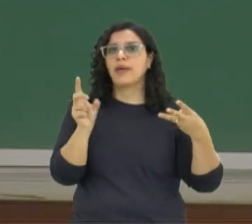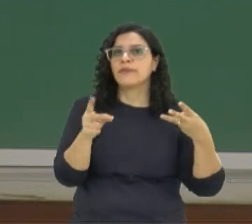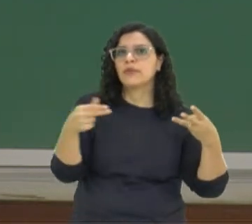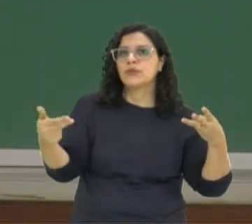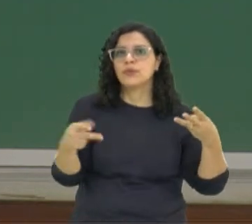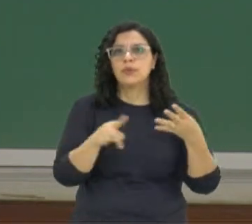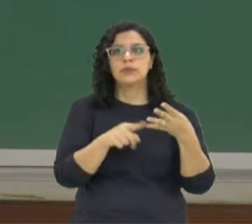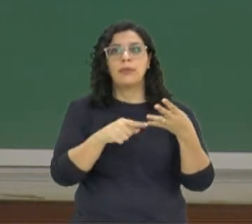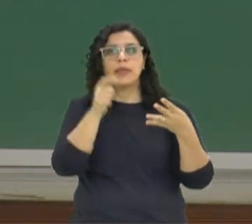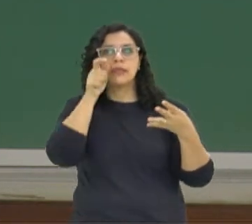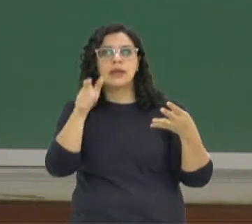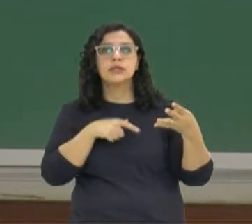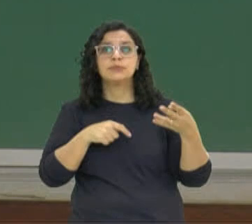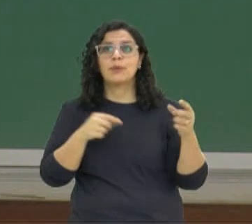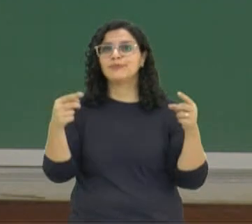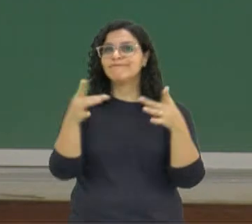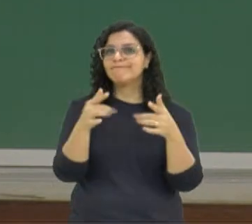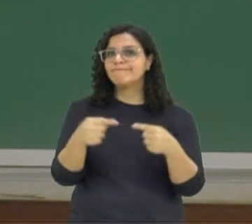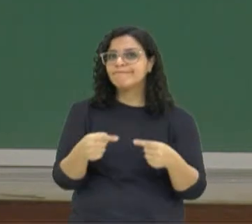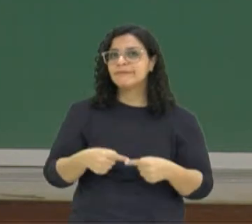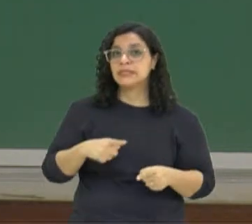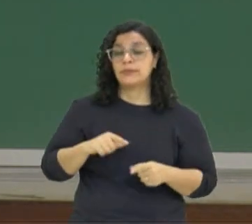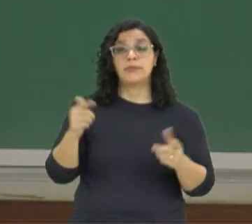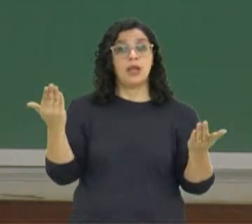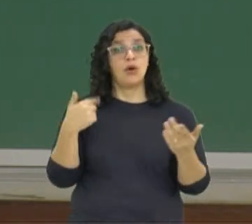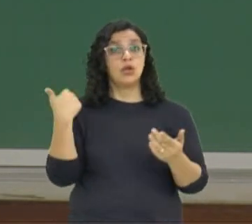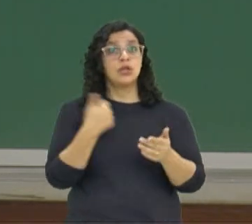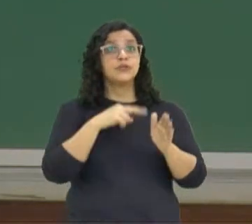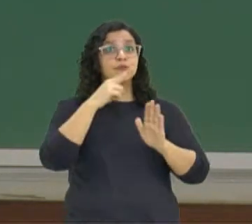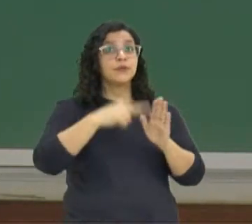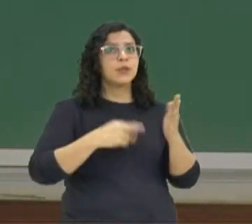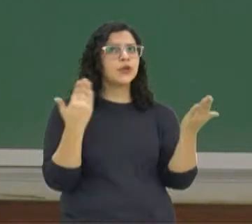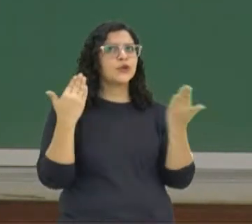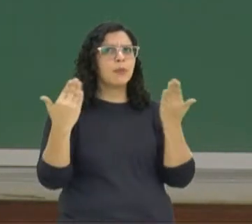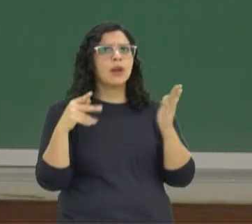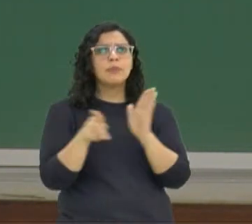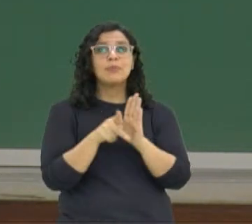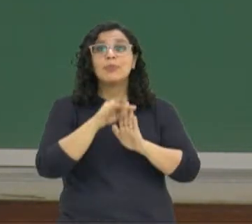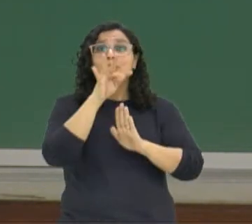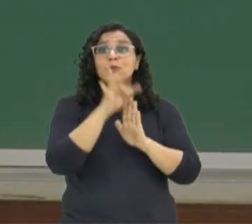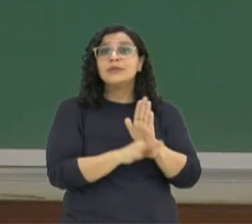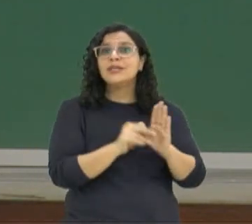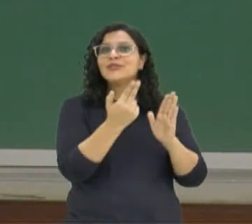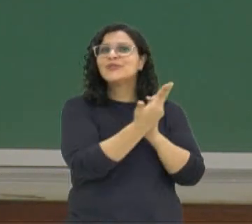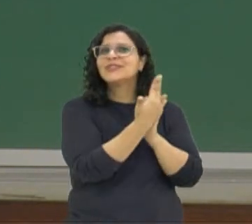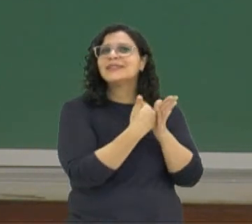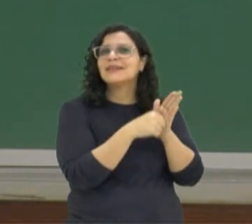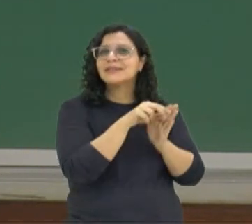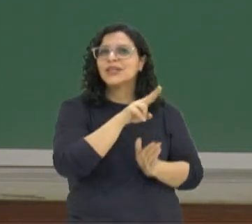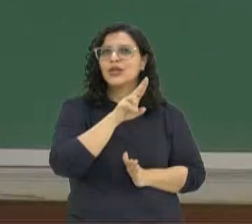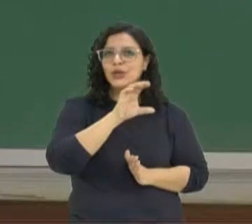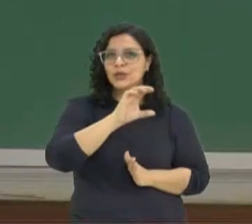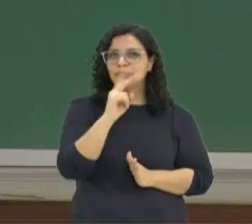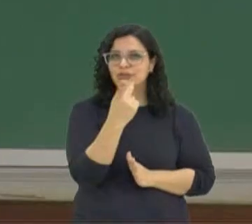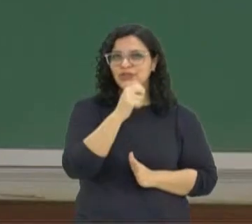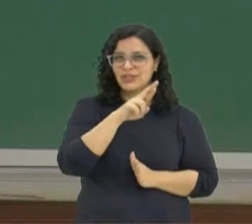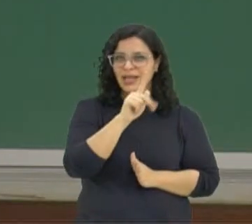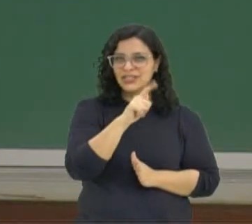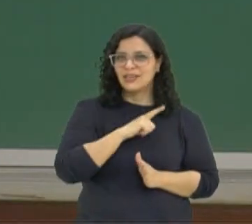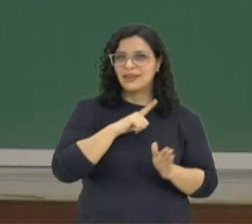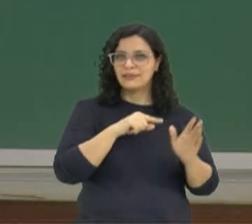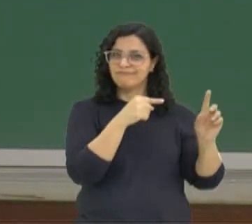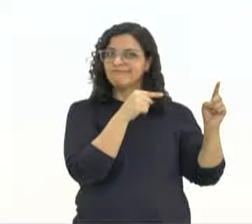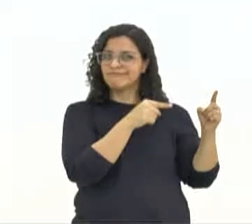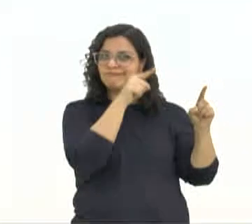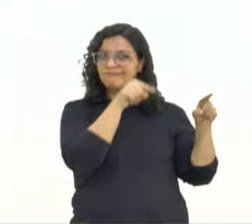comercial, que tem interesses em comum. Agora a gente vai fazer essa comparação com a charge, né, com a